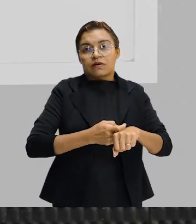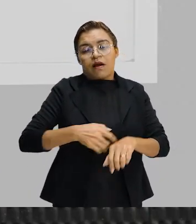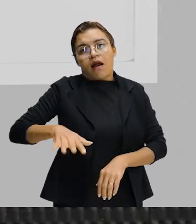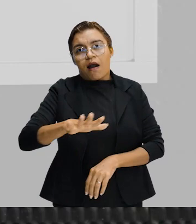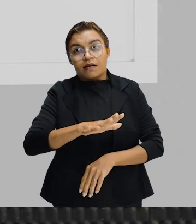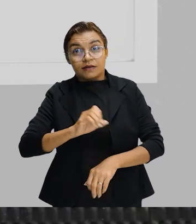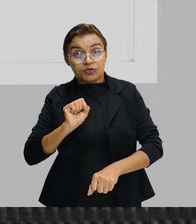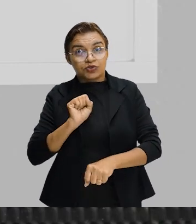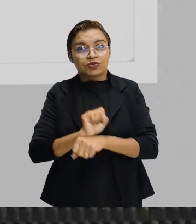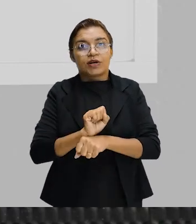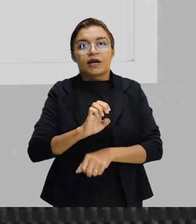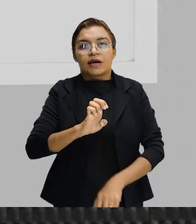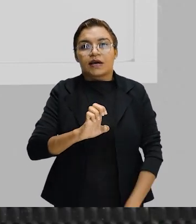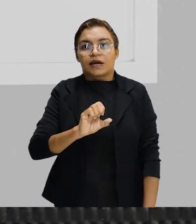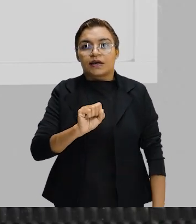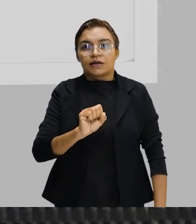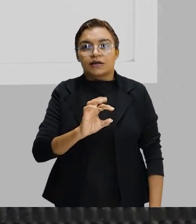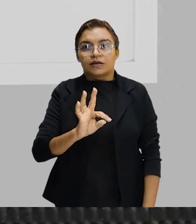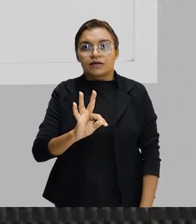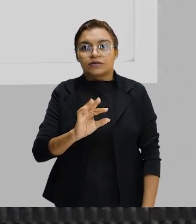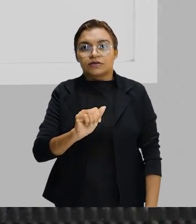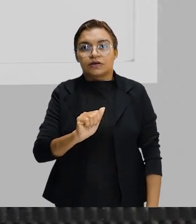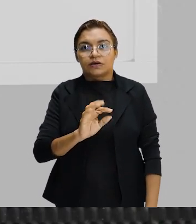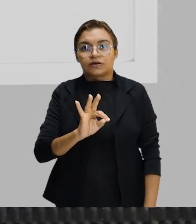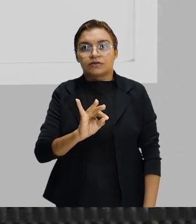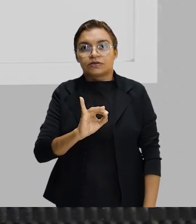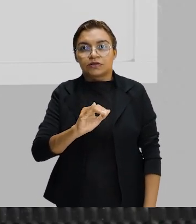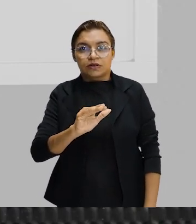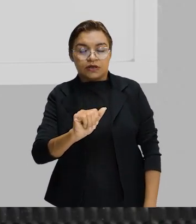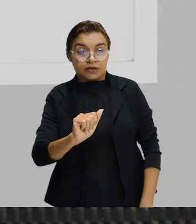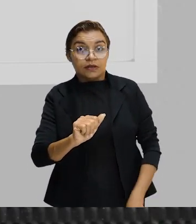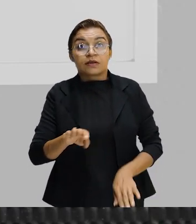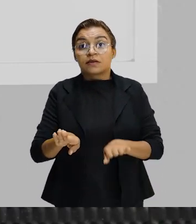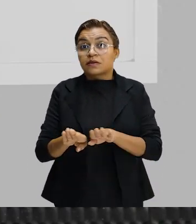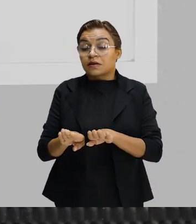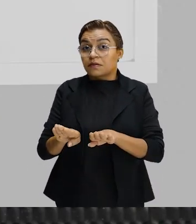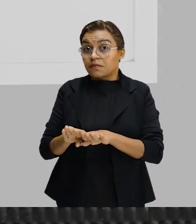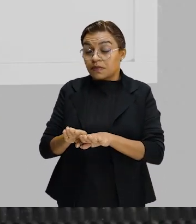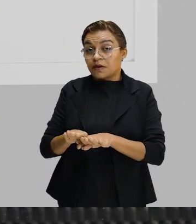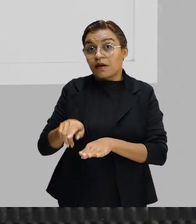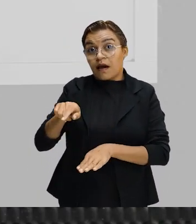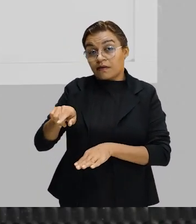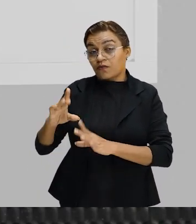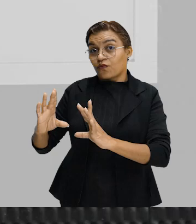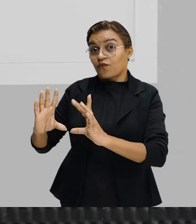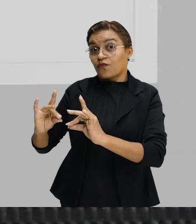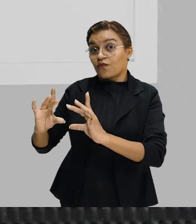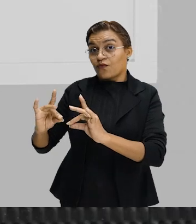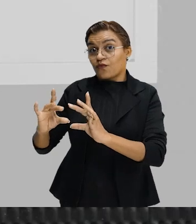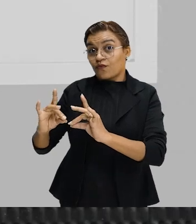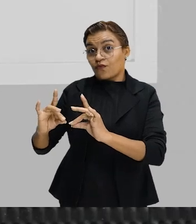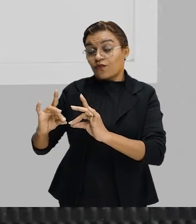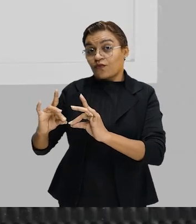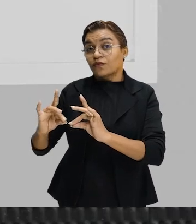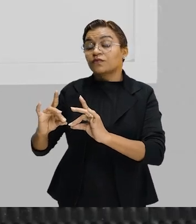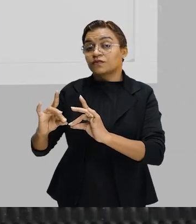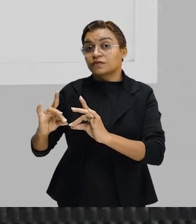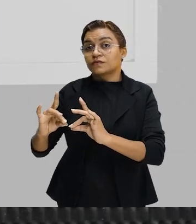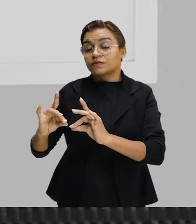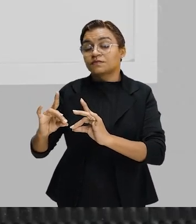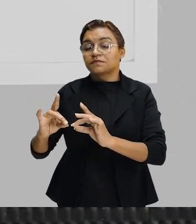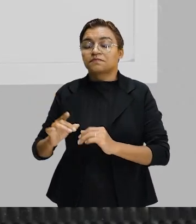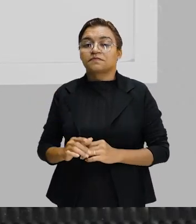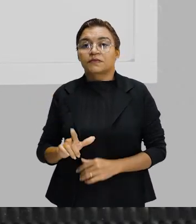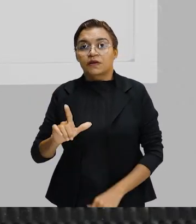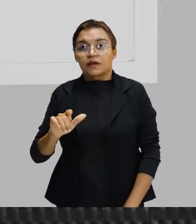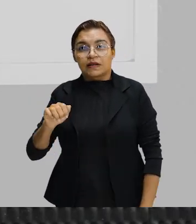estática, certo? E vamos falar também dos fluidos, em especial o líquido,